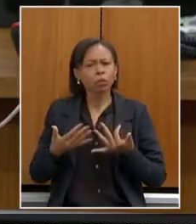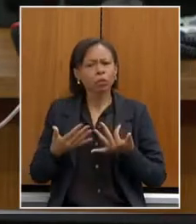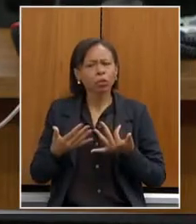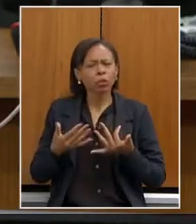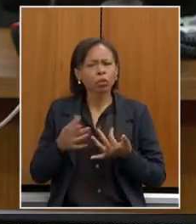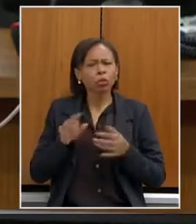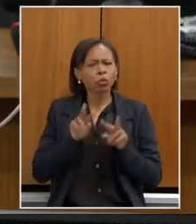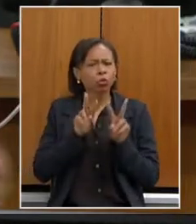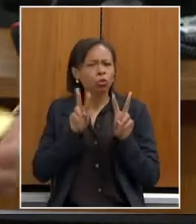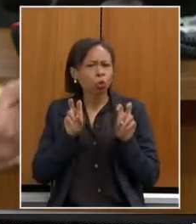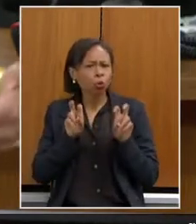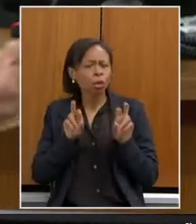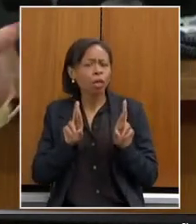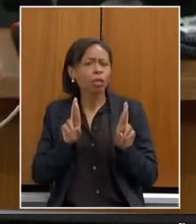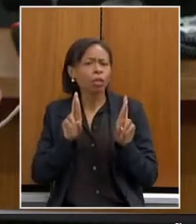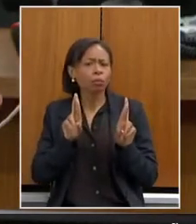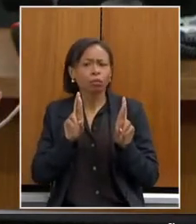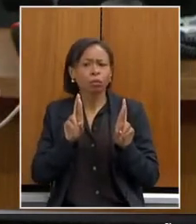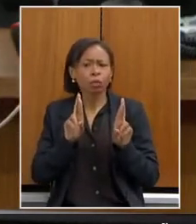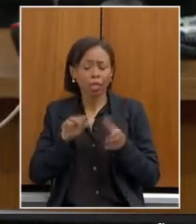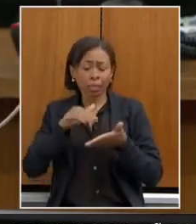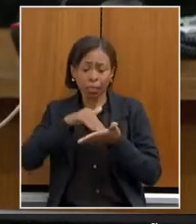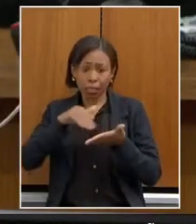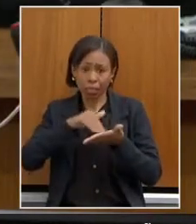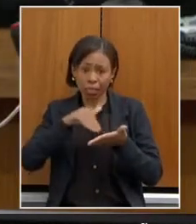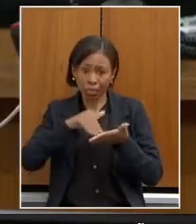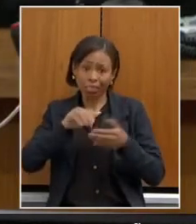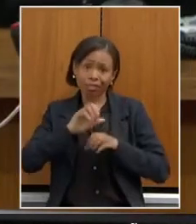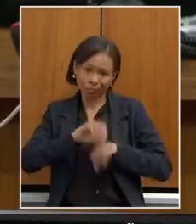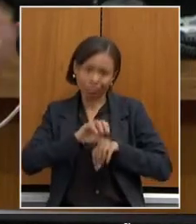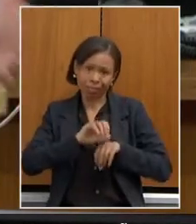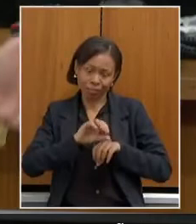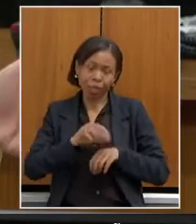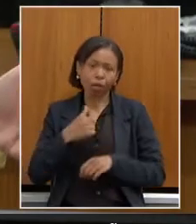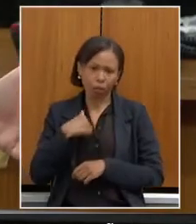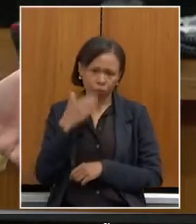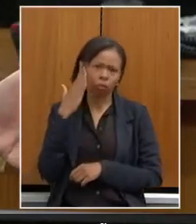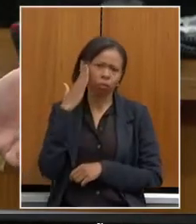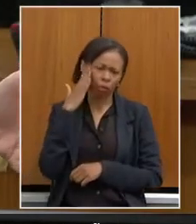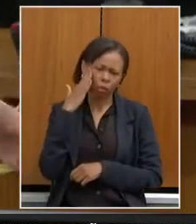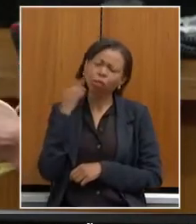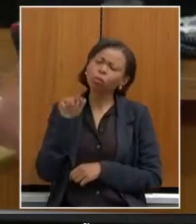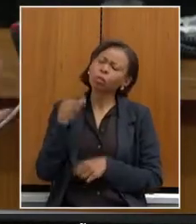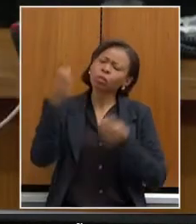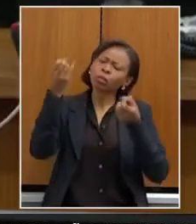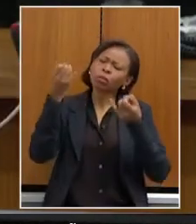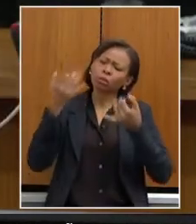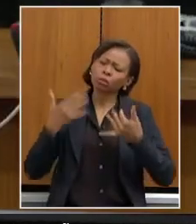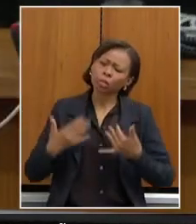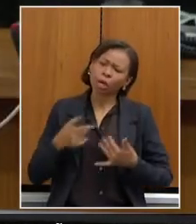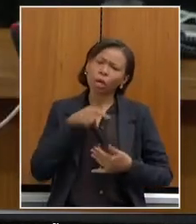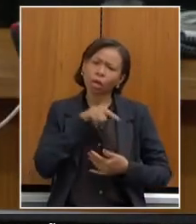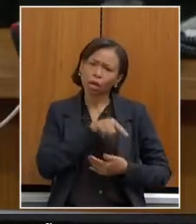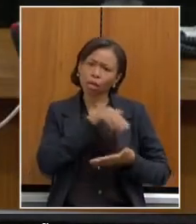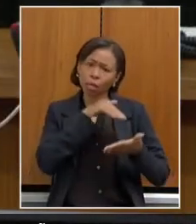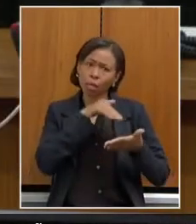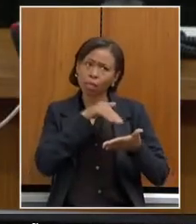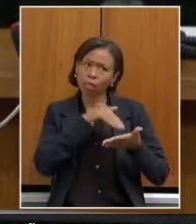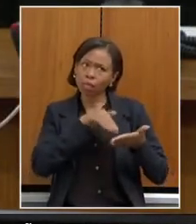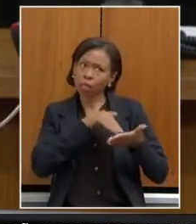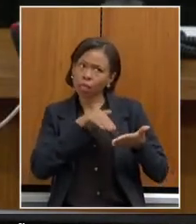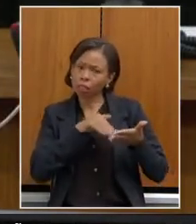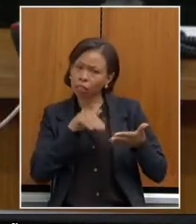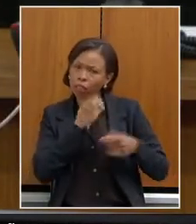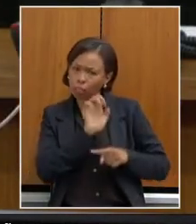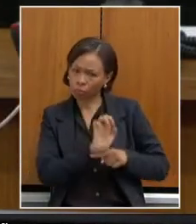da responsabilidade com a Secretaria de Educação porque até onde eu sei e eu quero que o senhor me explique isso a Secretaria de Estado de Saúde fez